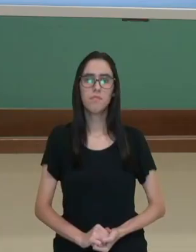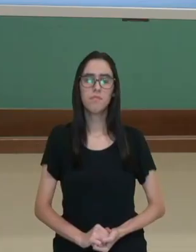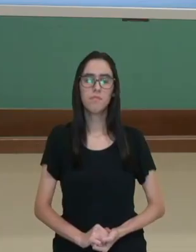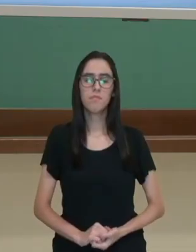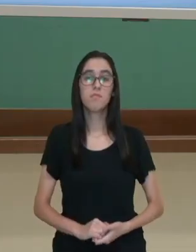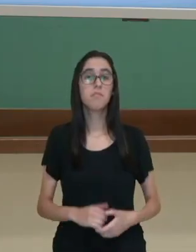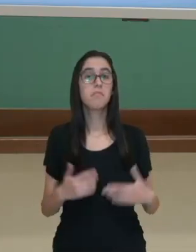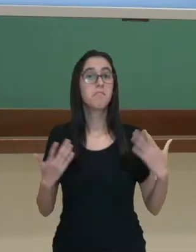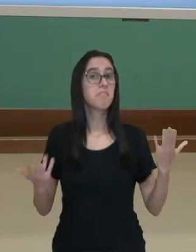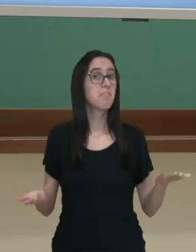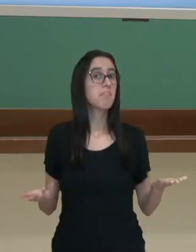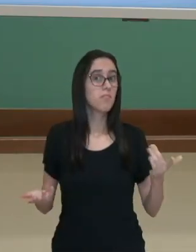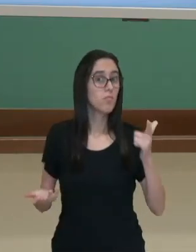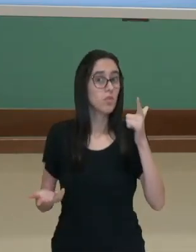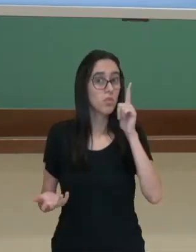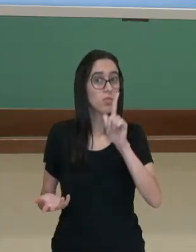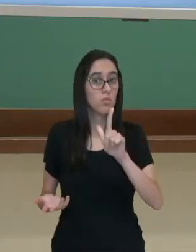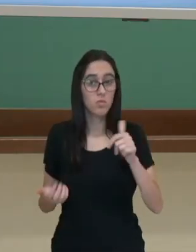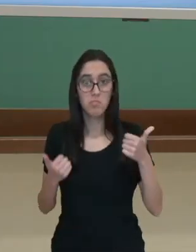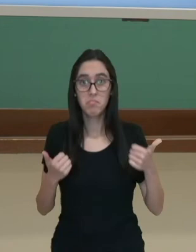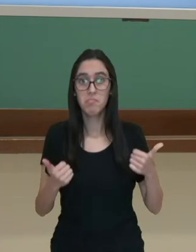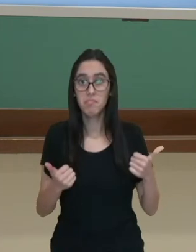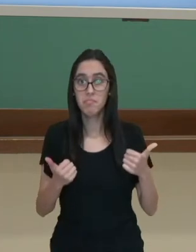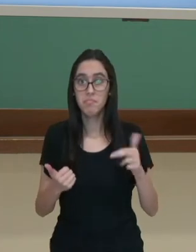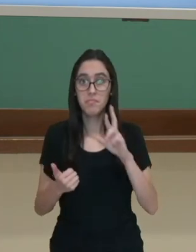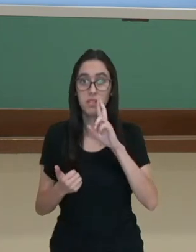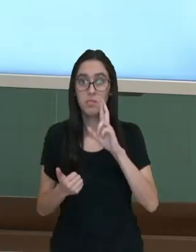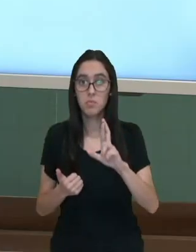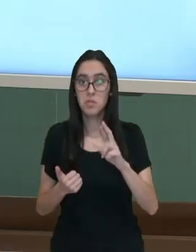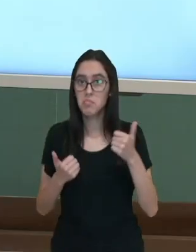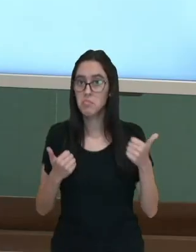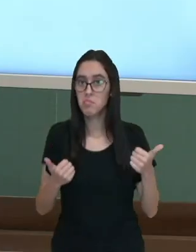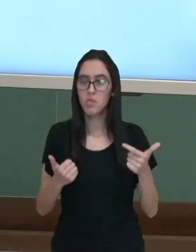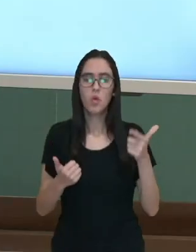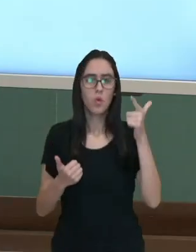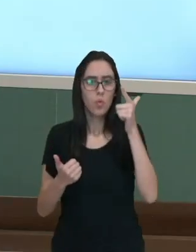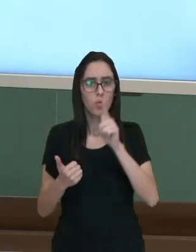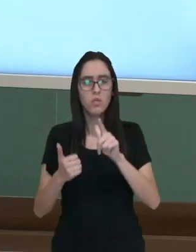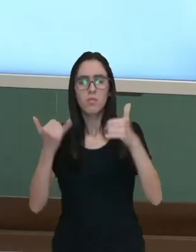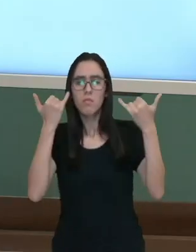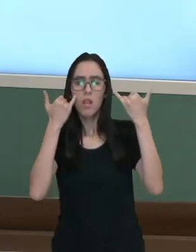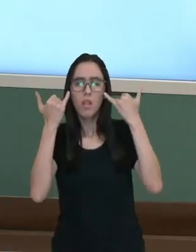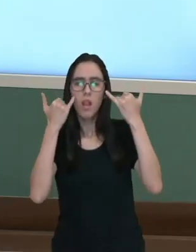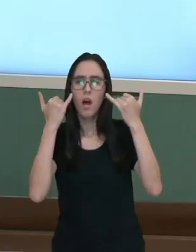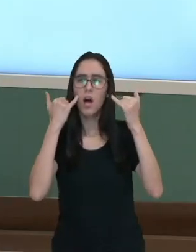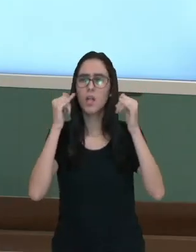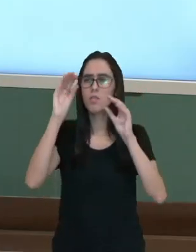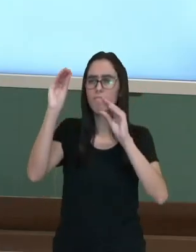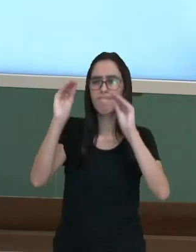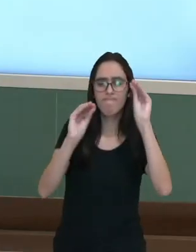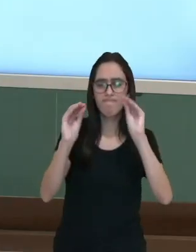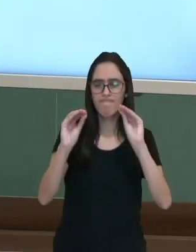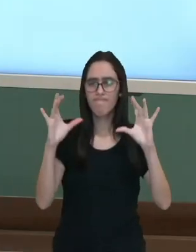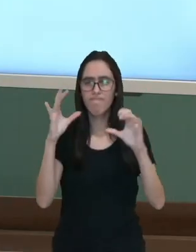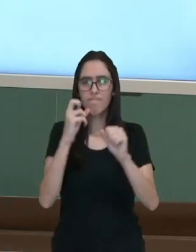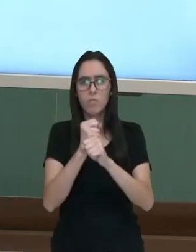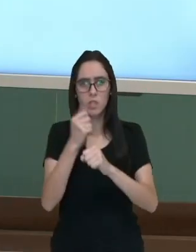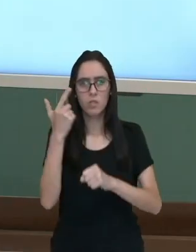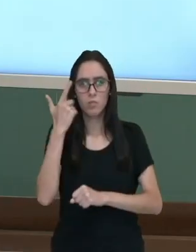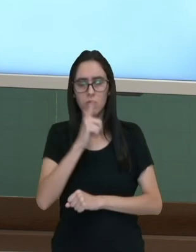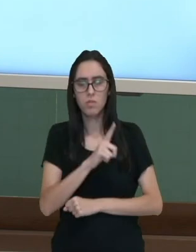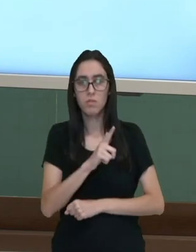E aí, meus queridos, conseguiram fazer esse valor? Conseguiram tirar os dados aqui dessa questão? Se você